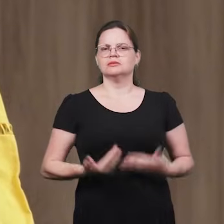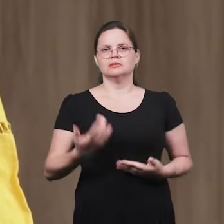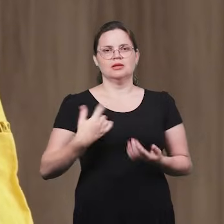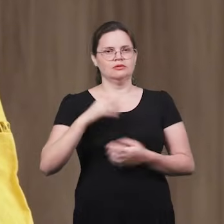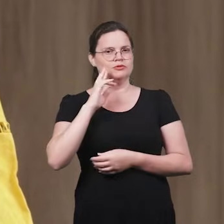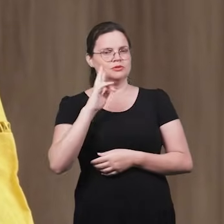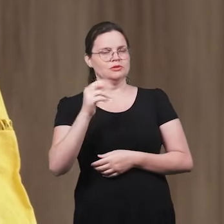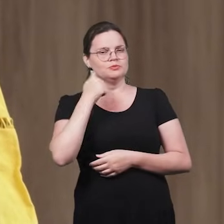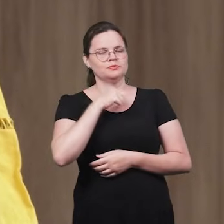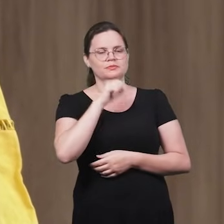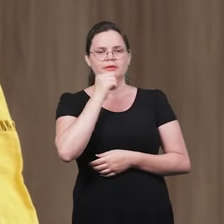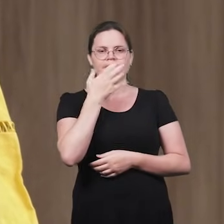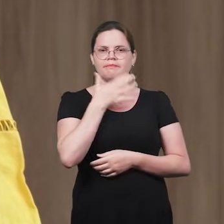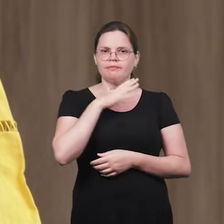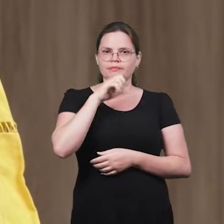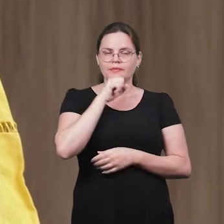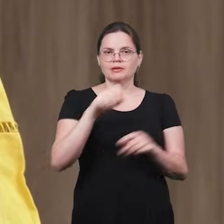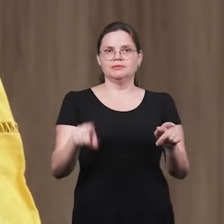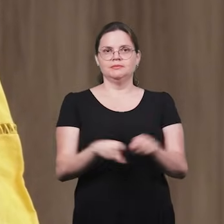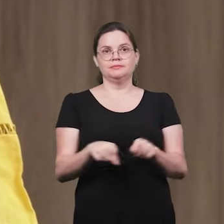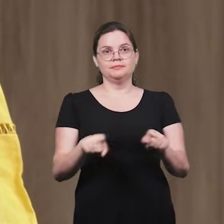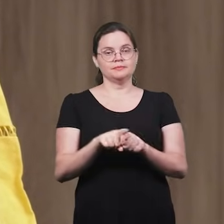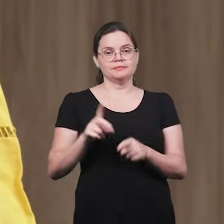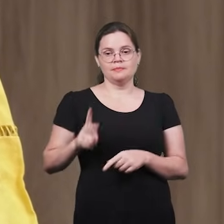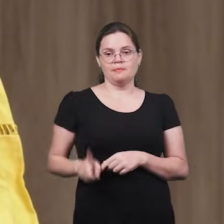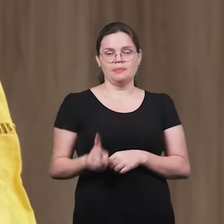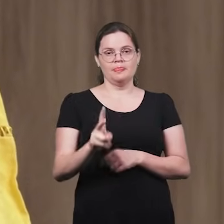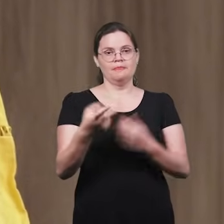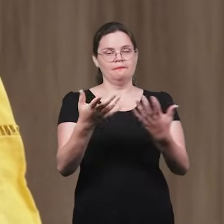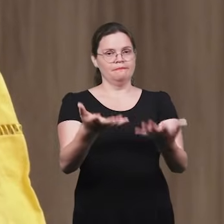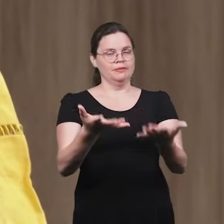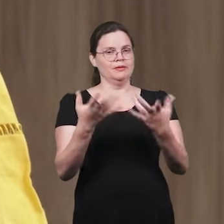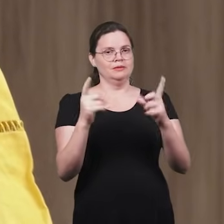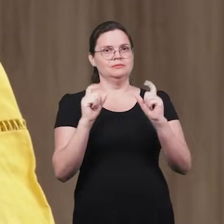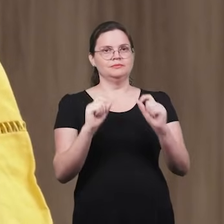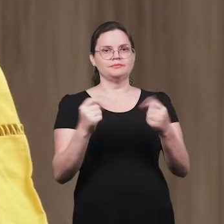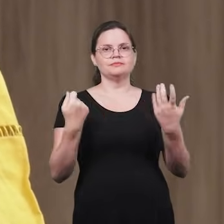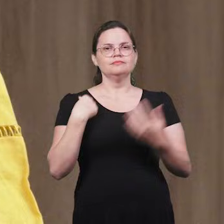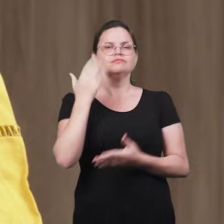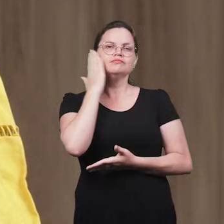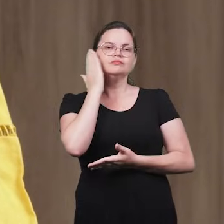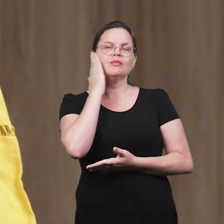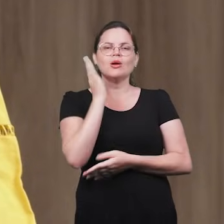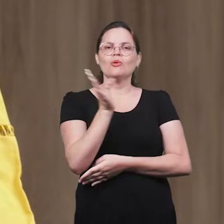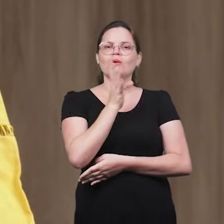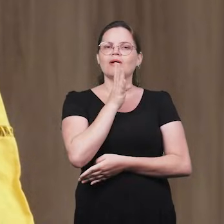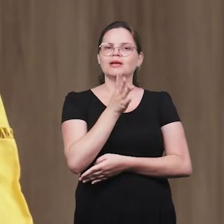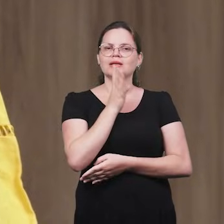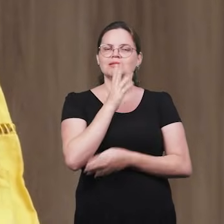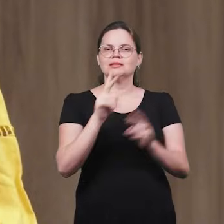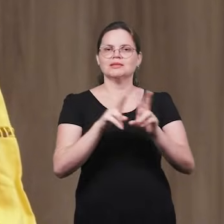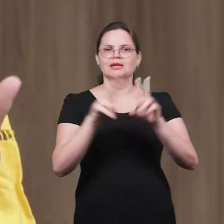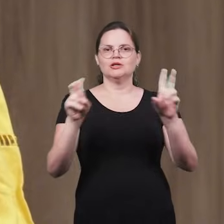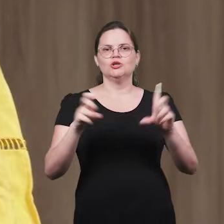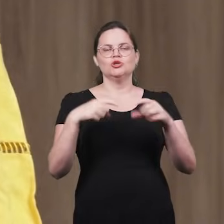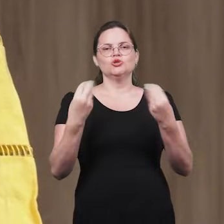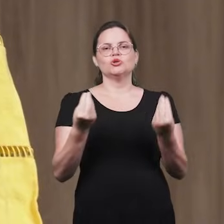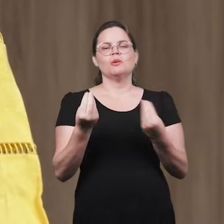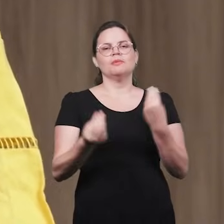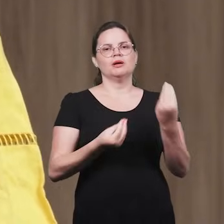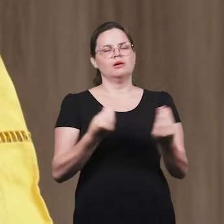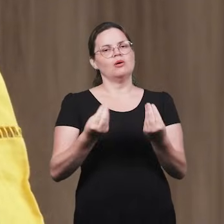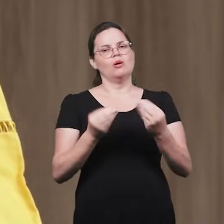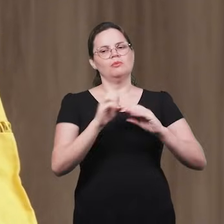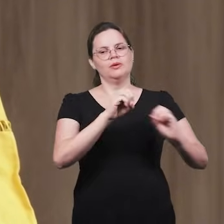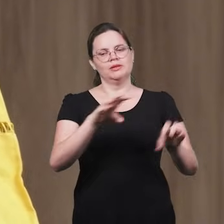pais, de mães, que buscam uma formação com caráter cristão para os seus filhos. Então, se você ainda não